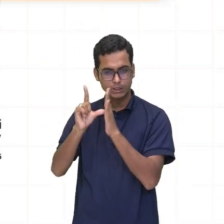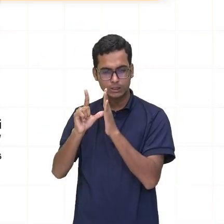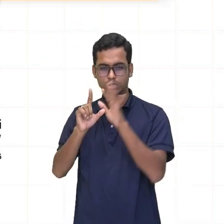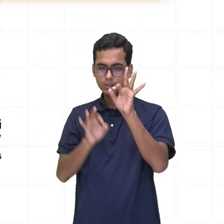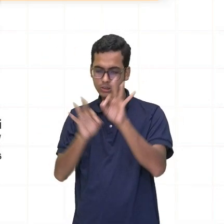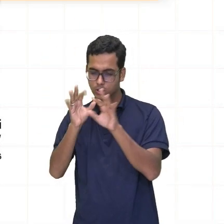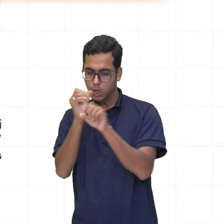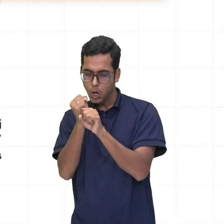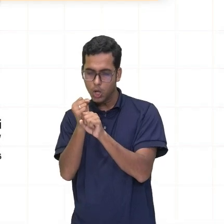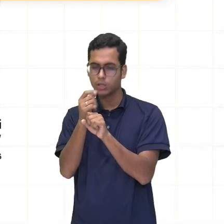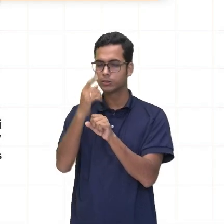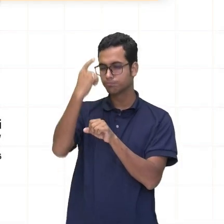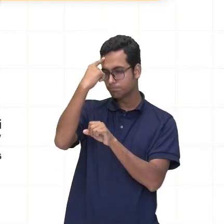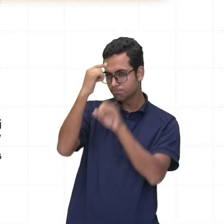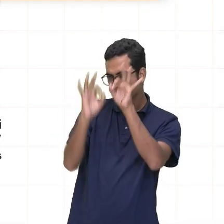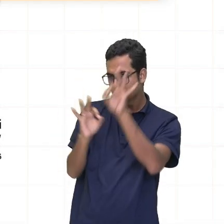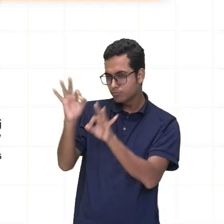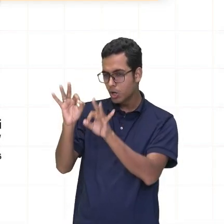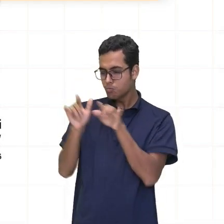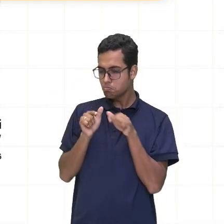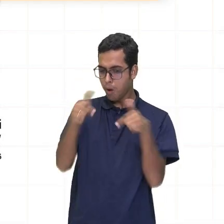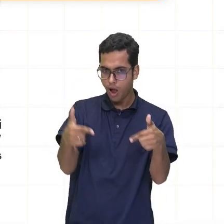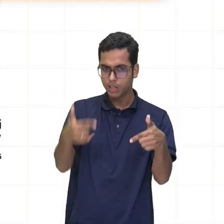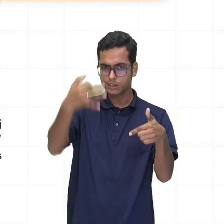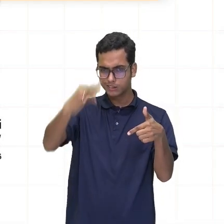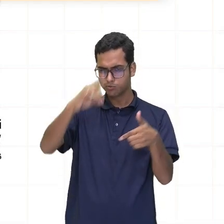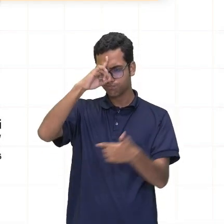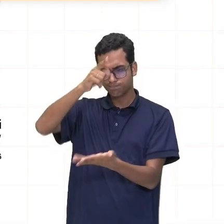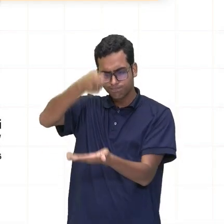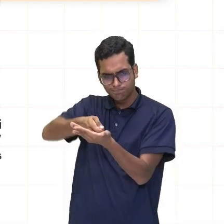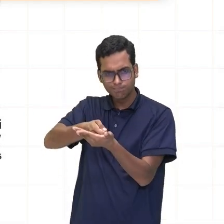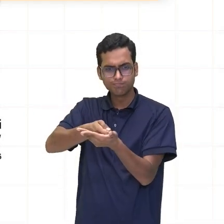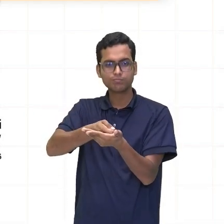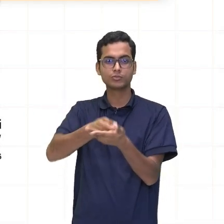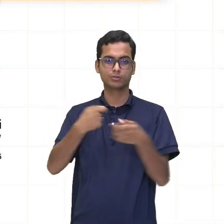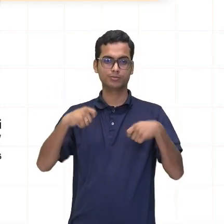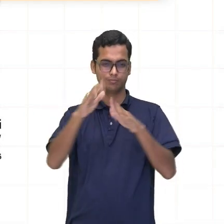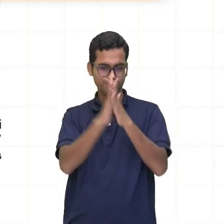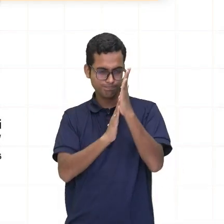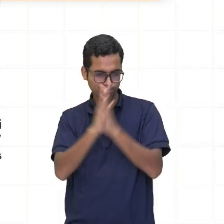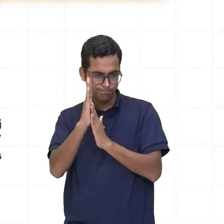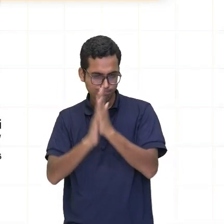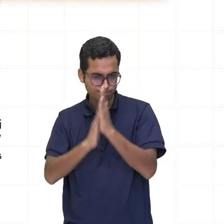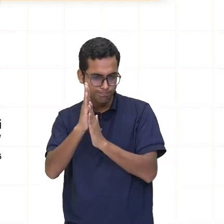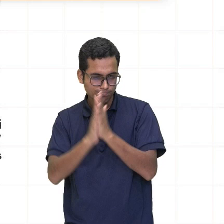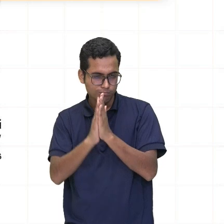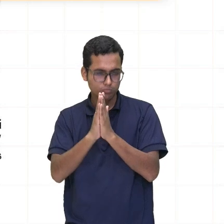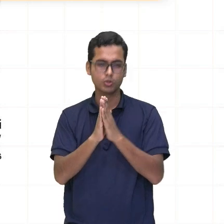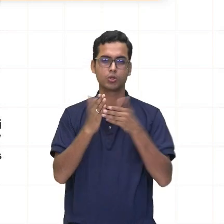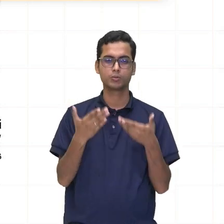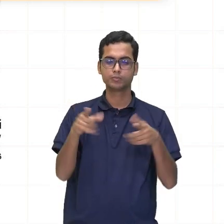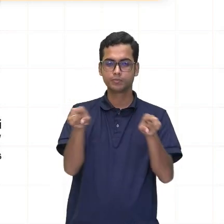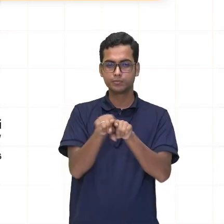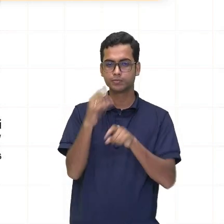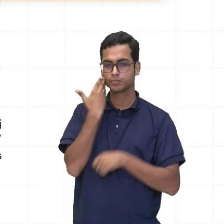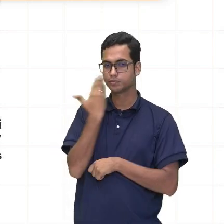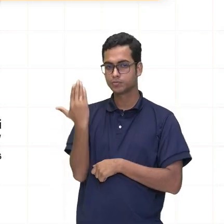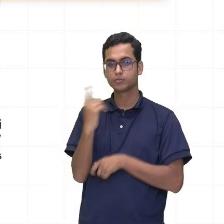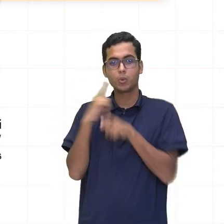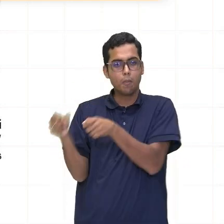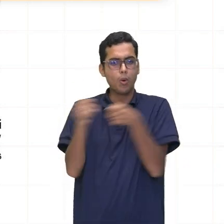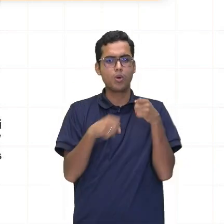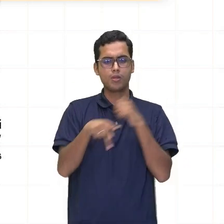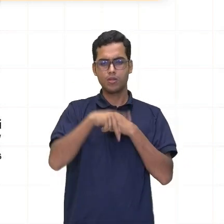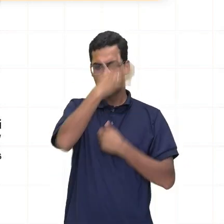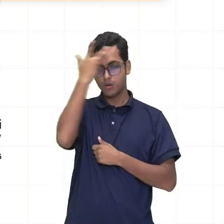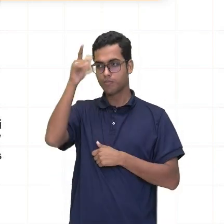ele vai dizer o seguinte, né, que a ordem política advém da conservação do poder nas mãos de um bom